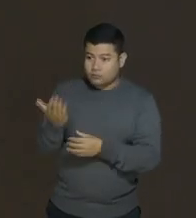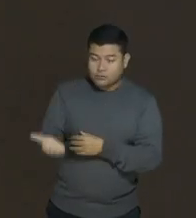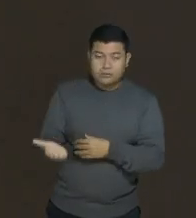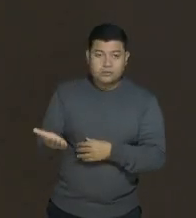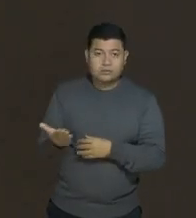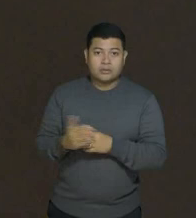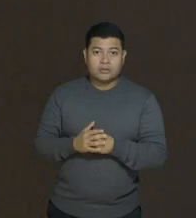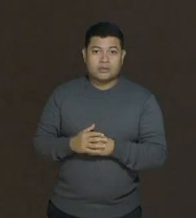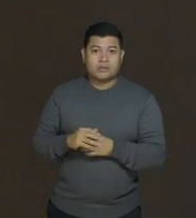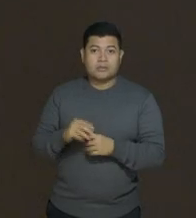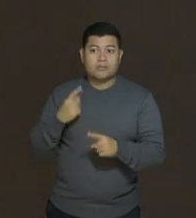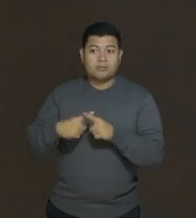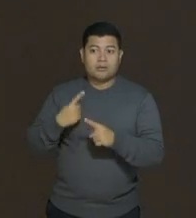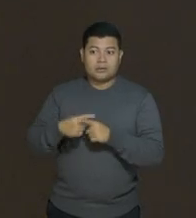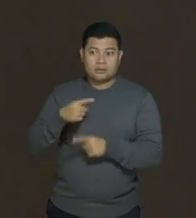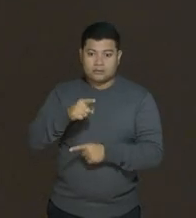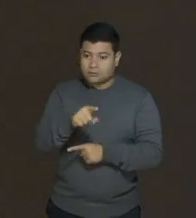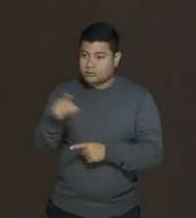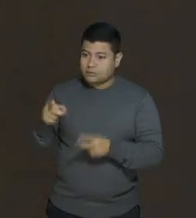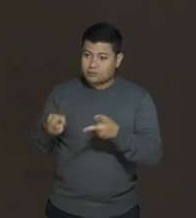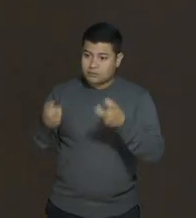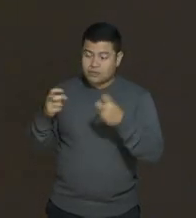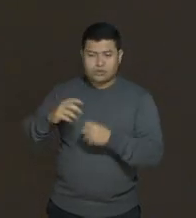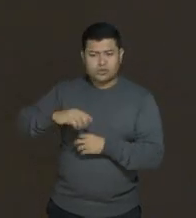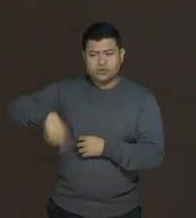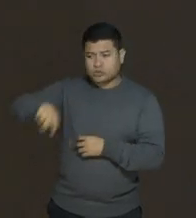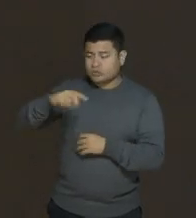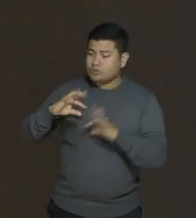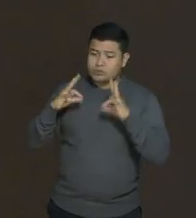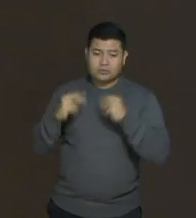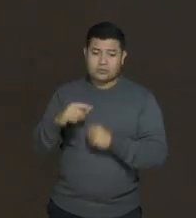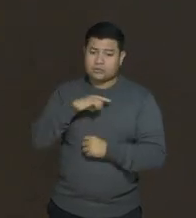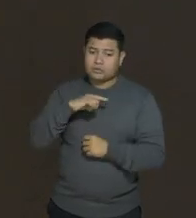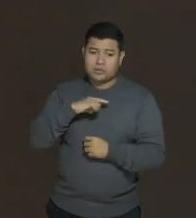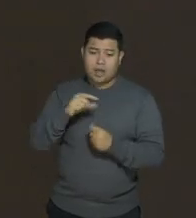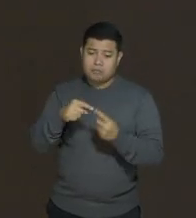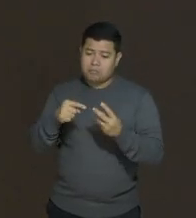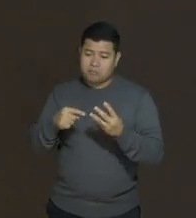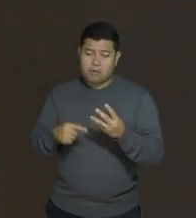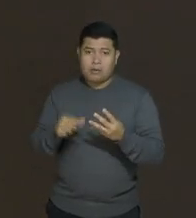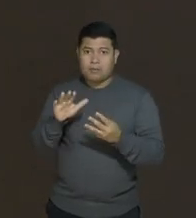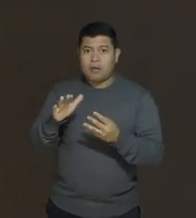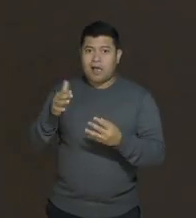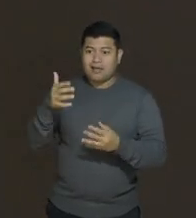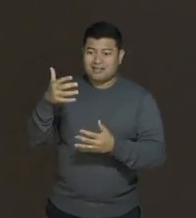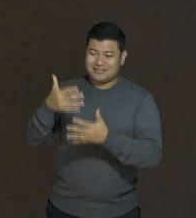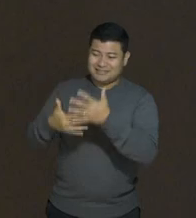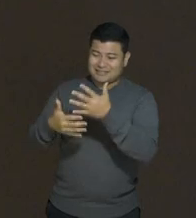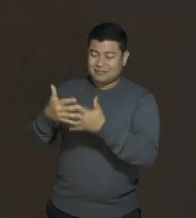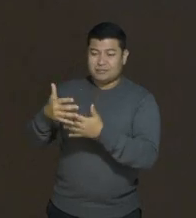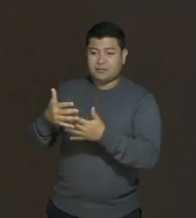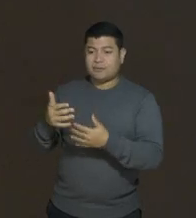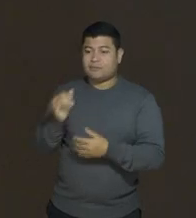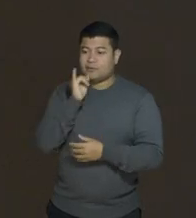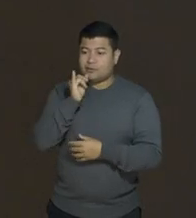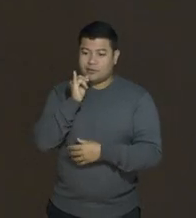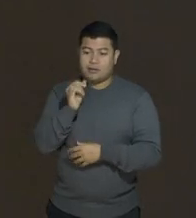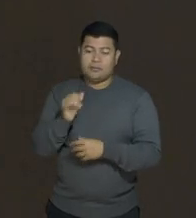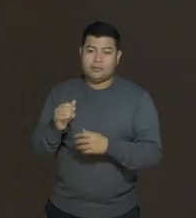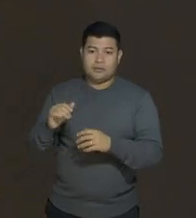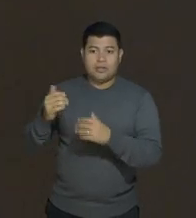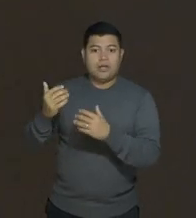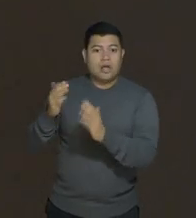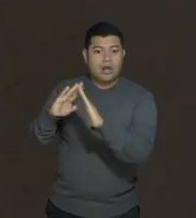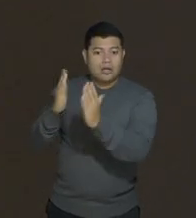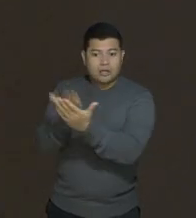temos esses sintomas. Mas ele tem que atrapalhar ou no nível acadêmico, ou no nível social, ou